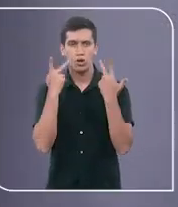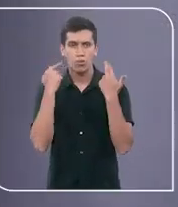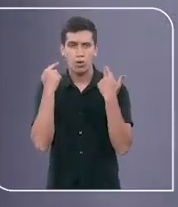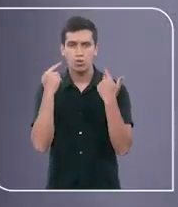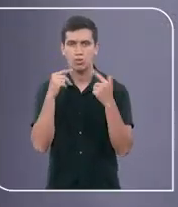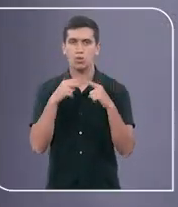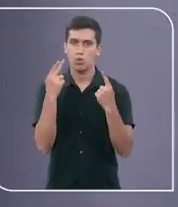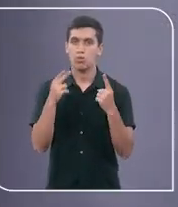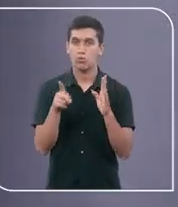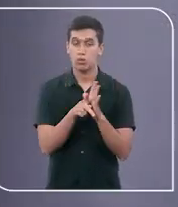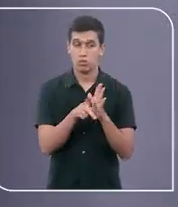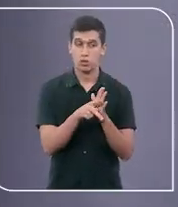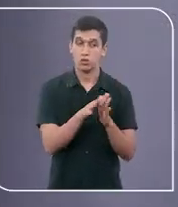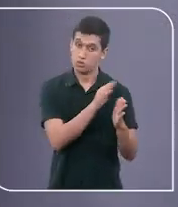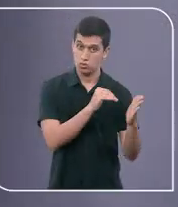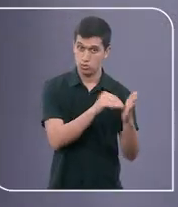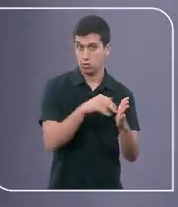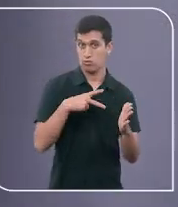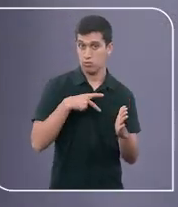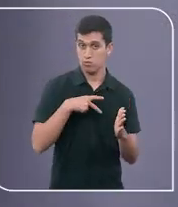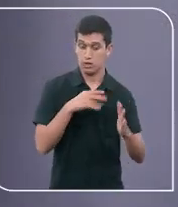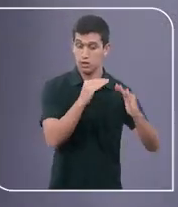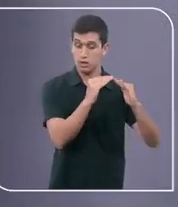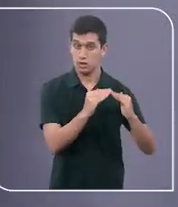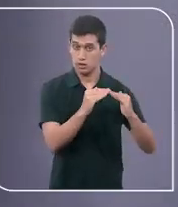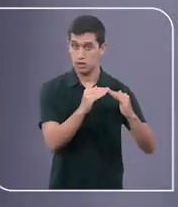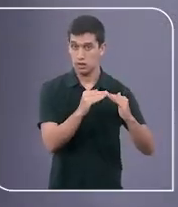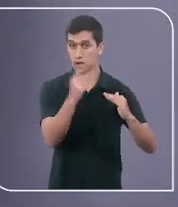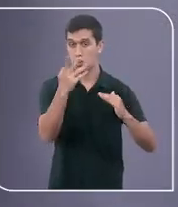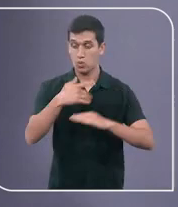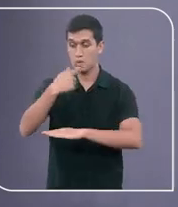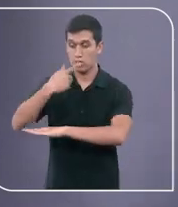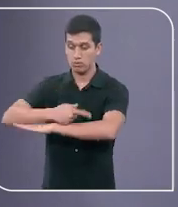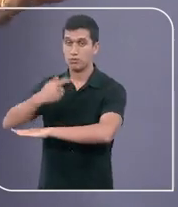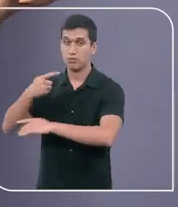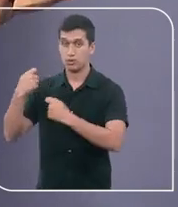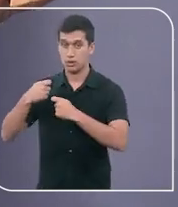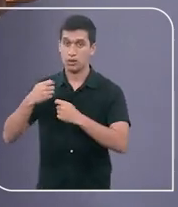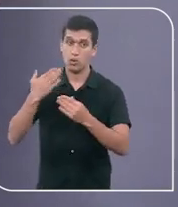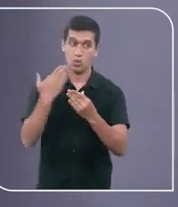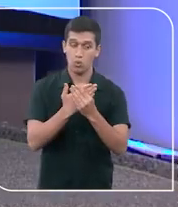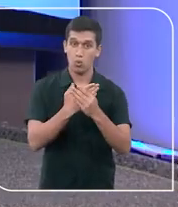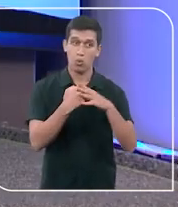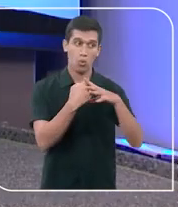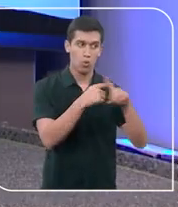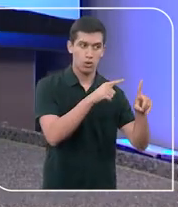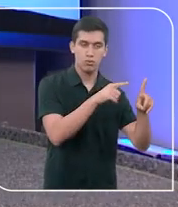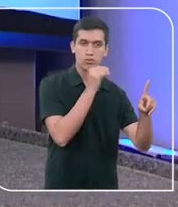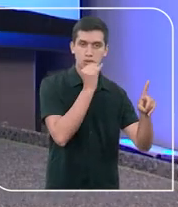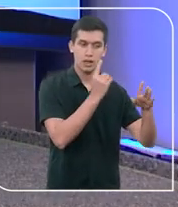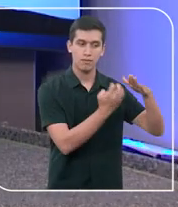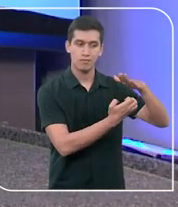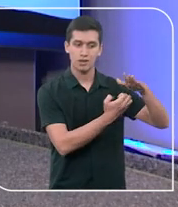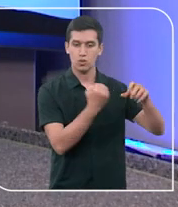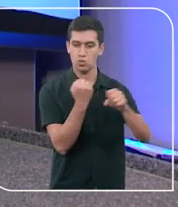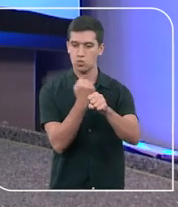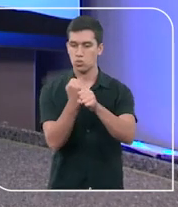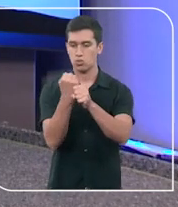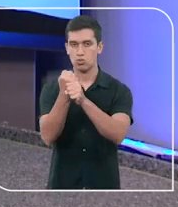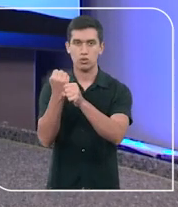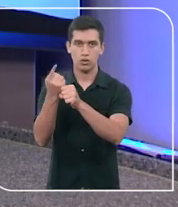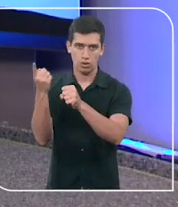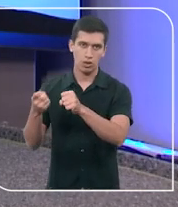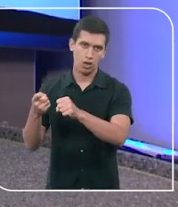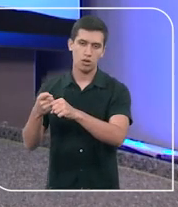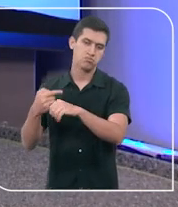unidades autônomas, o condomínio ele tem legitimidade para ajuizar a ação, por exemplo, contra a construtora, para sanar esses vícios, enfim, haver esse